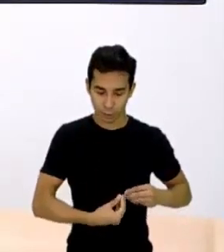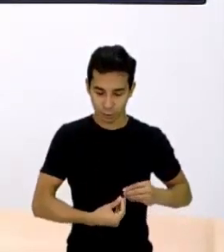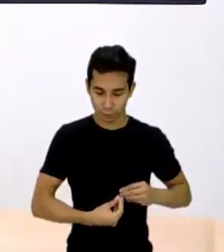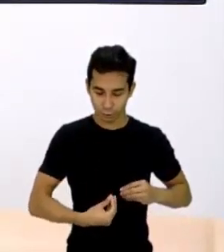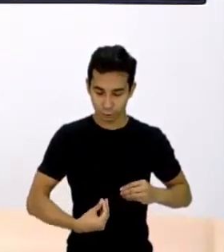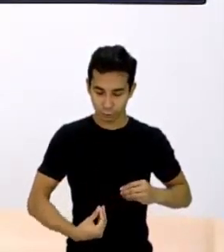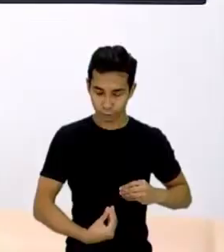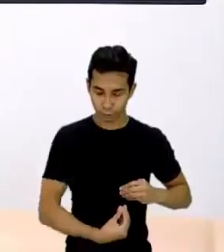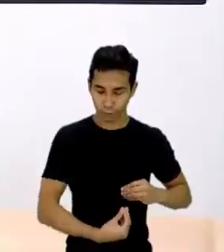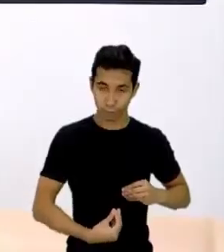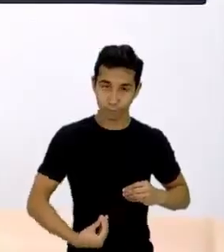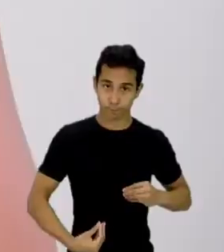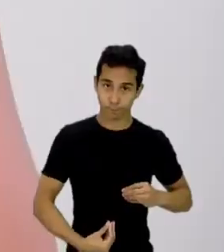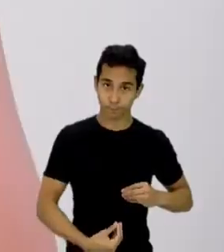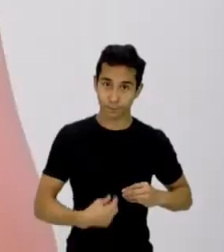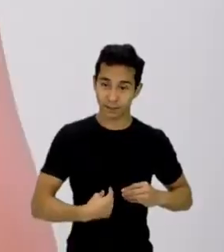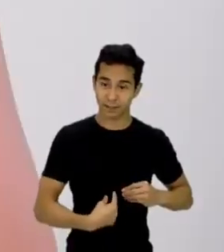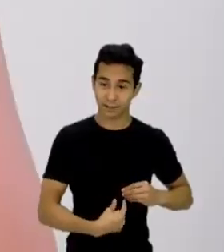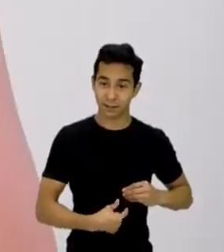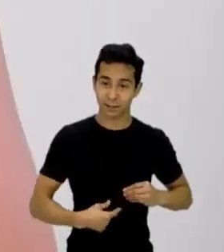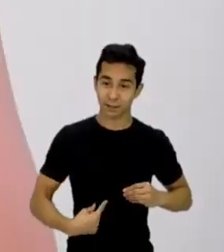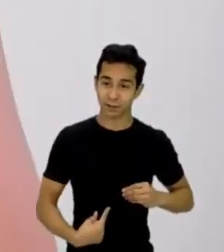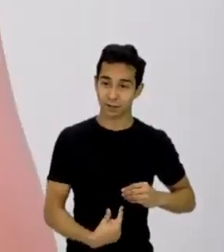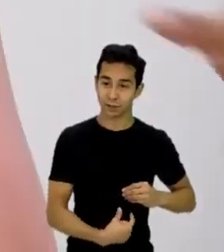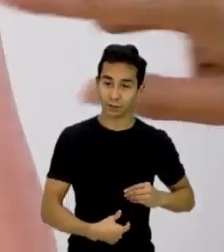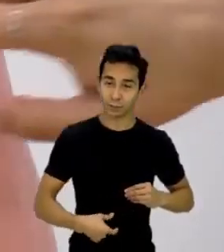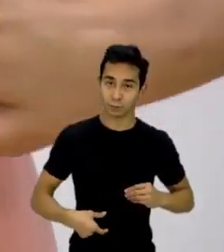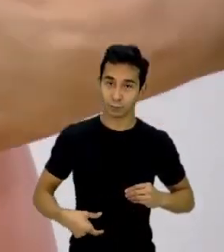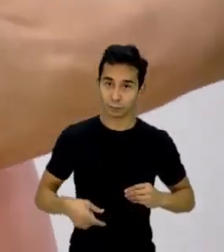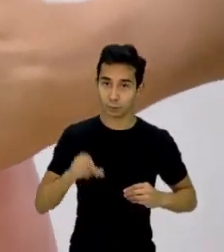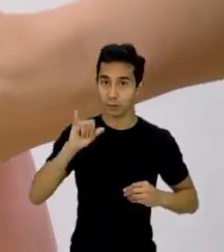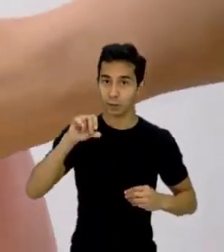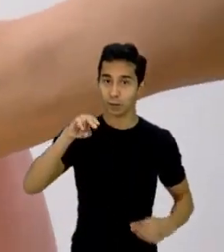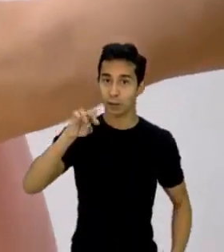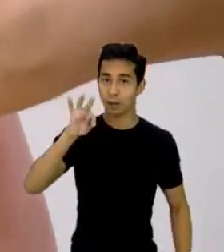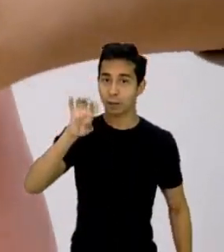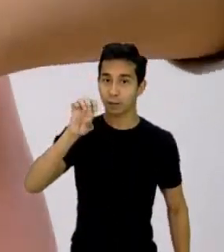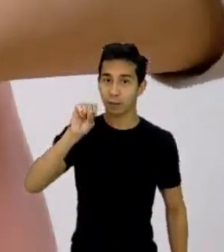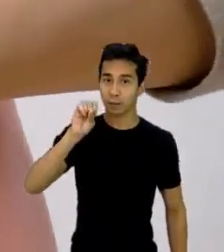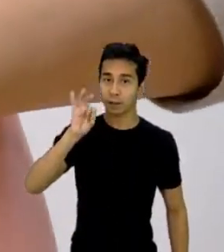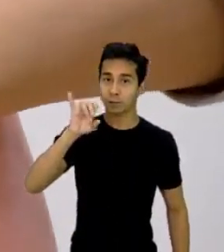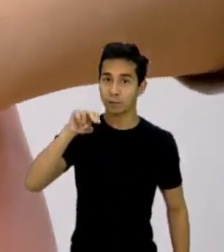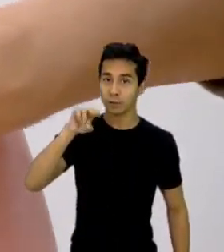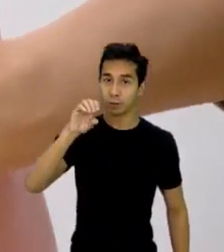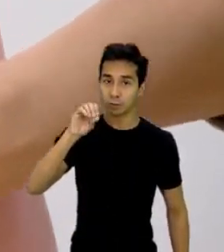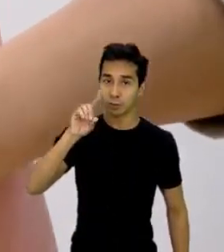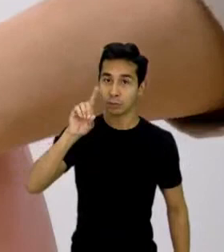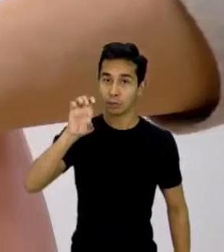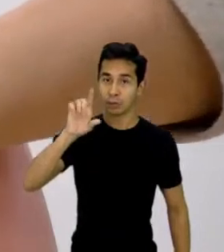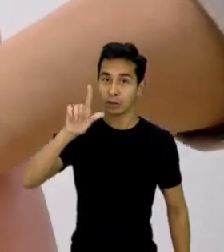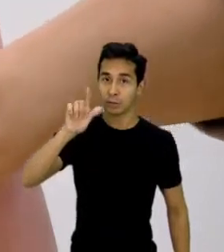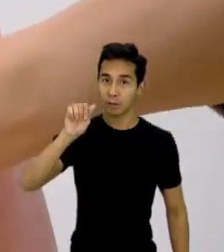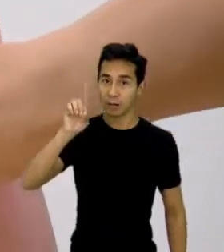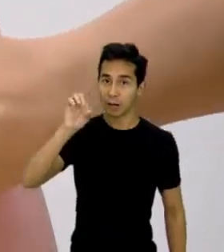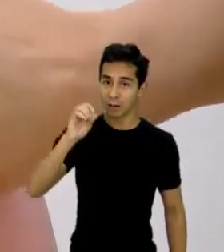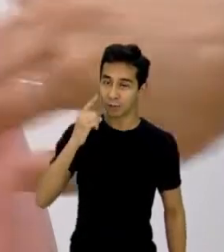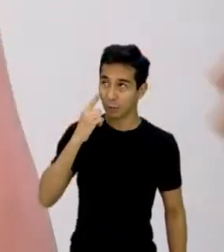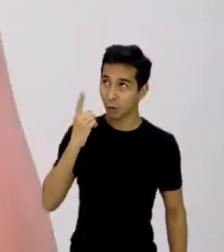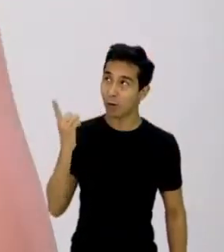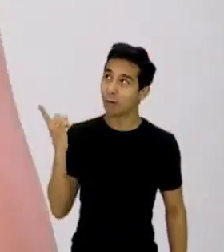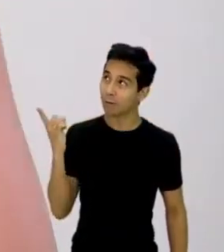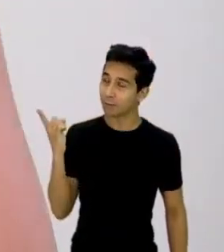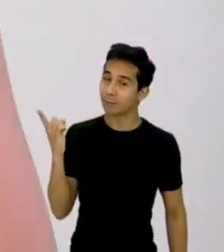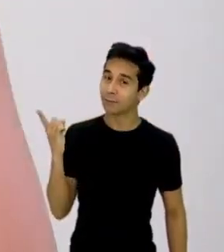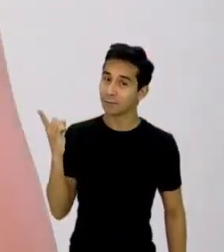intestino delgado, tá? Então, tem aí um processo de absorção muito longo, como vocês conseguem perceber, ele